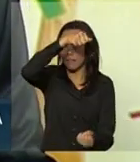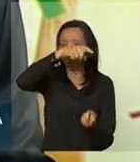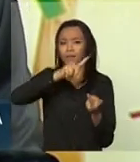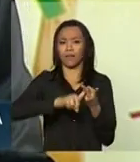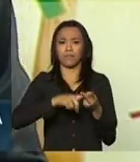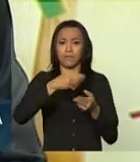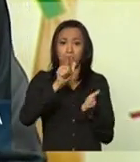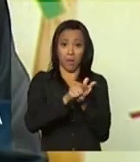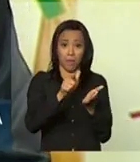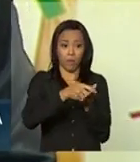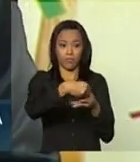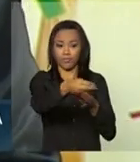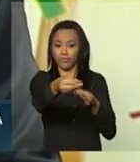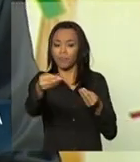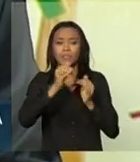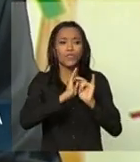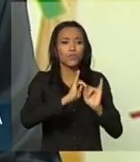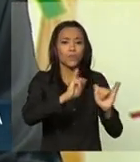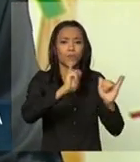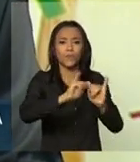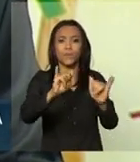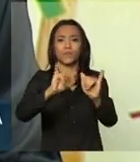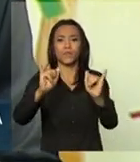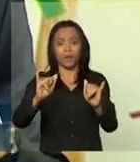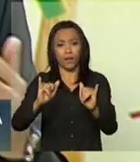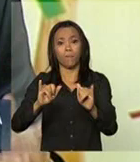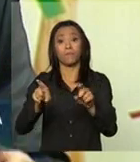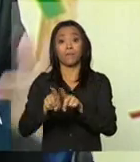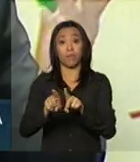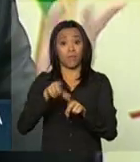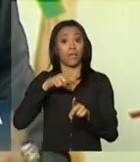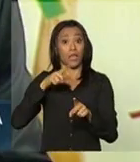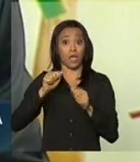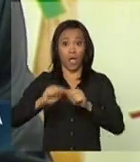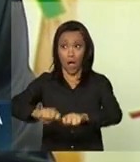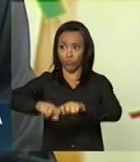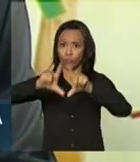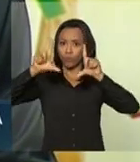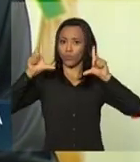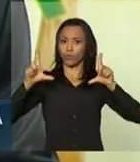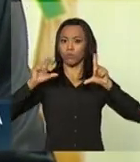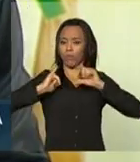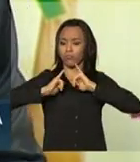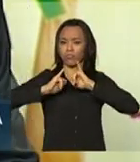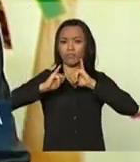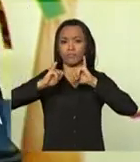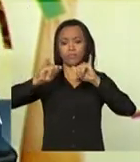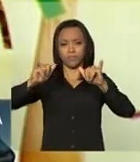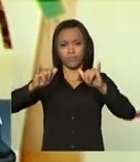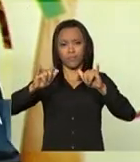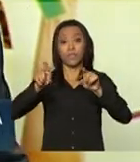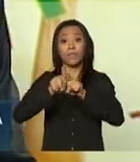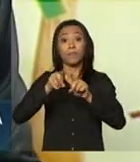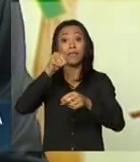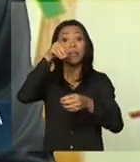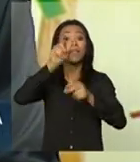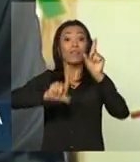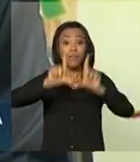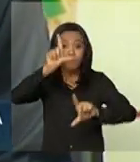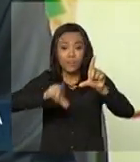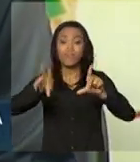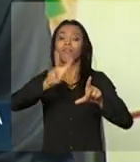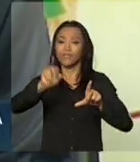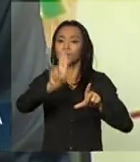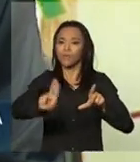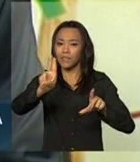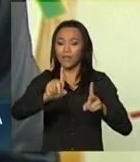os folders, né? A campanha também vai se consolidar com outdoors, além das propagandas, né? Nos meios de comunicação de massa,